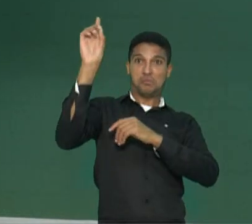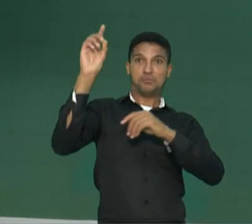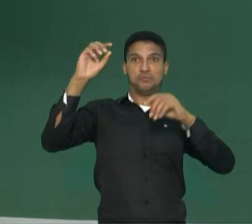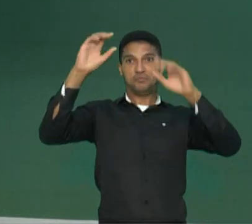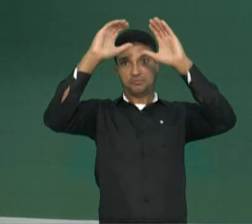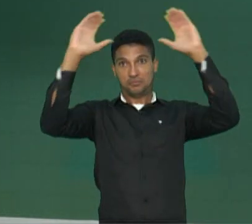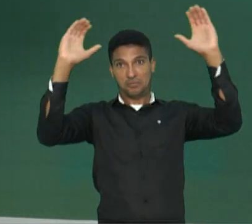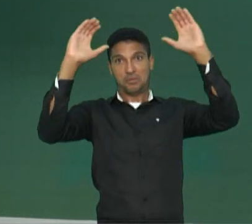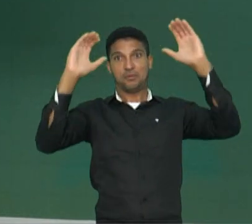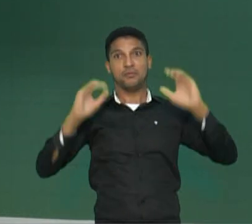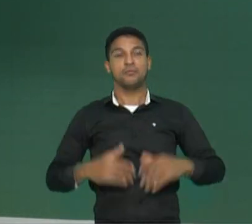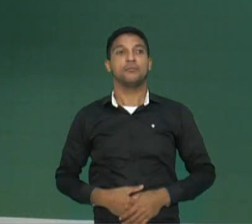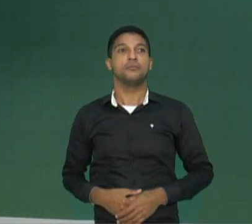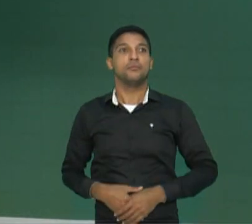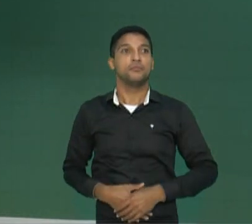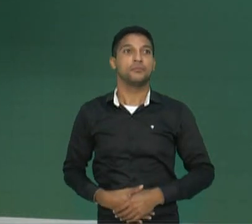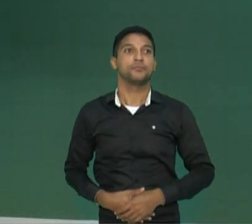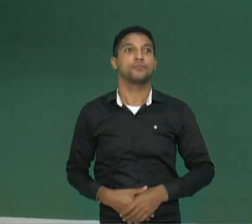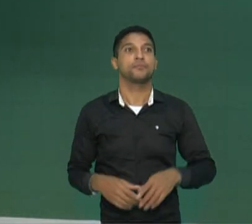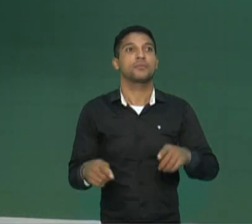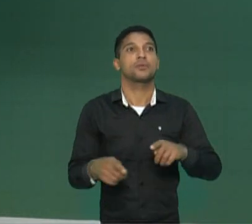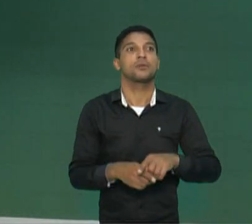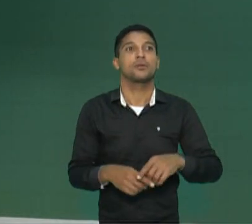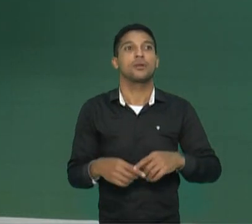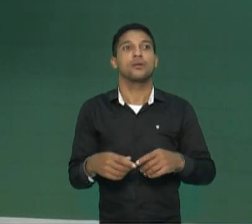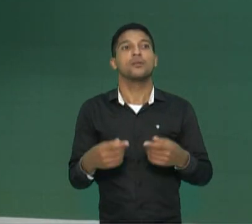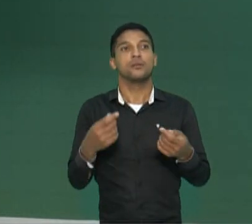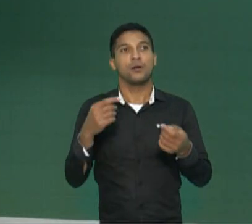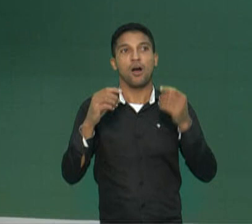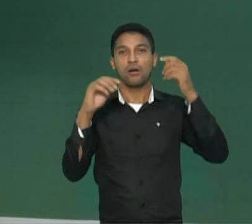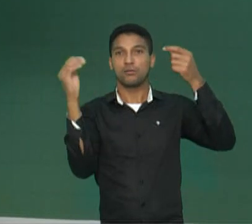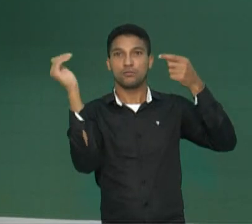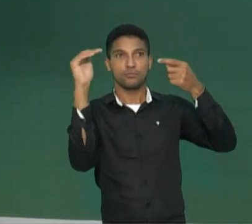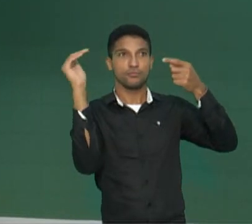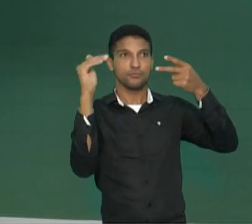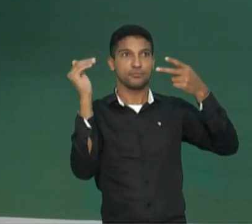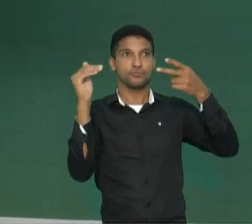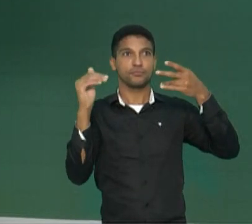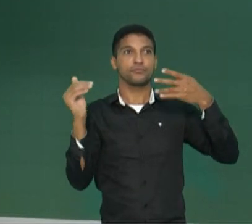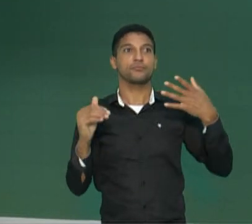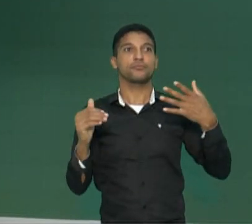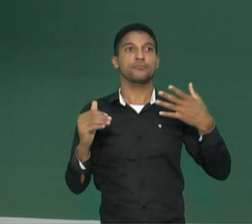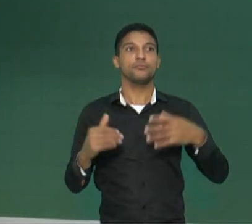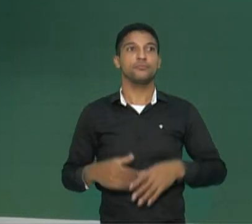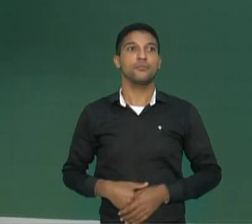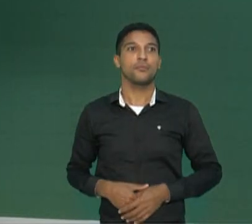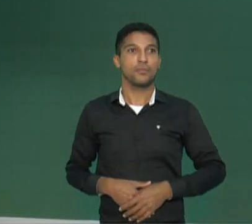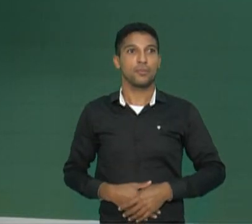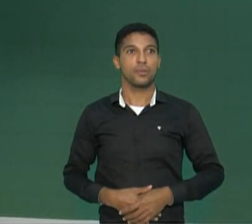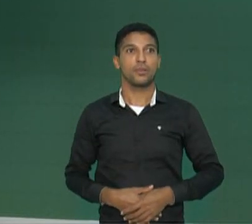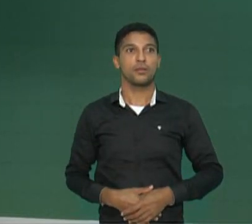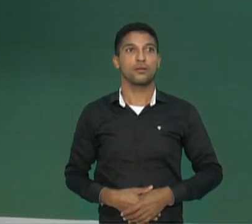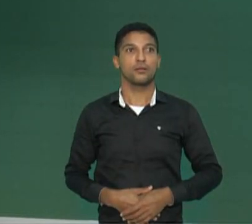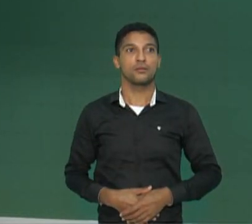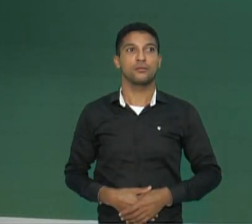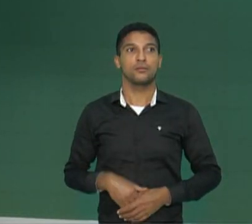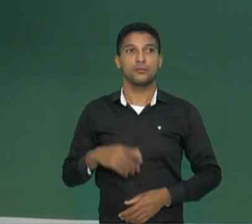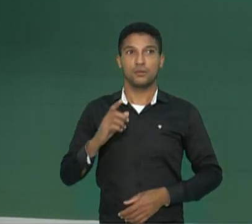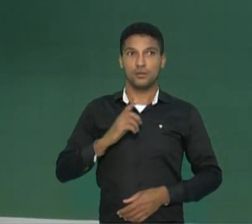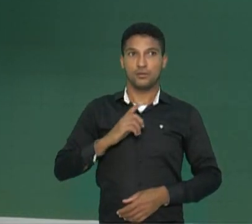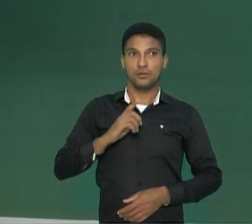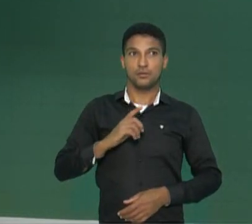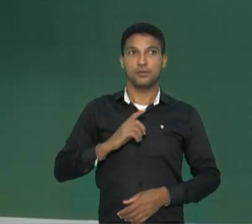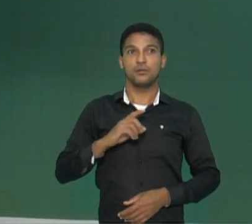altamente detalhado, que a gente viu ali. Gárgula com função estrutural e amedrontamento. Verticalidade